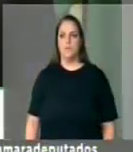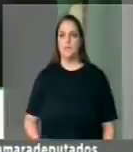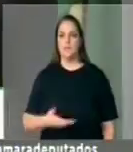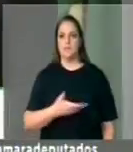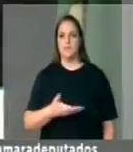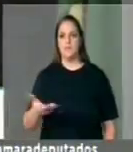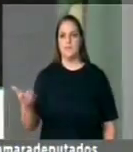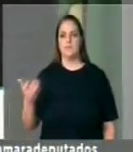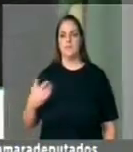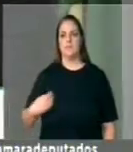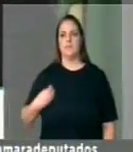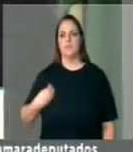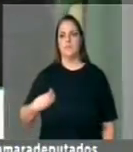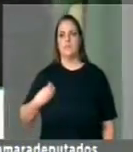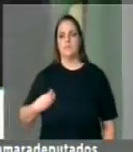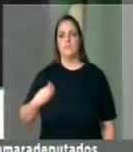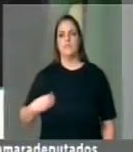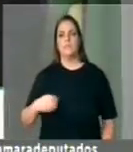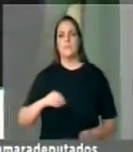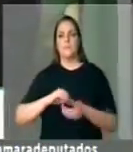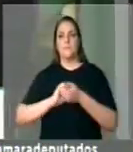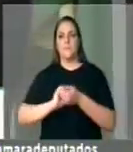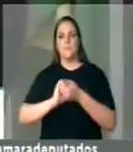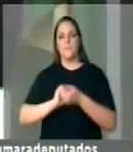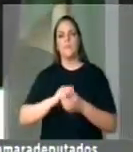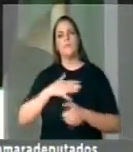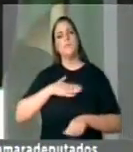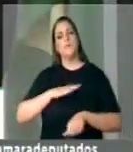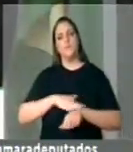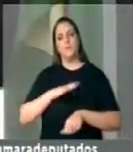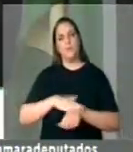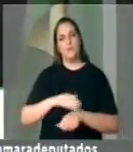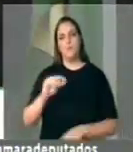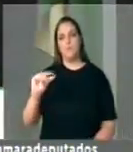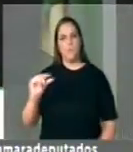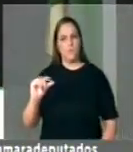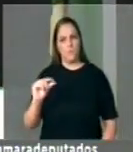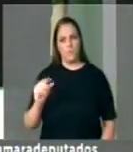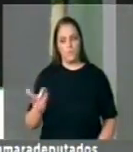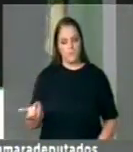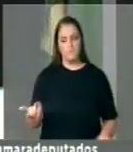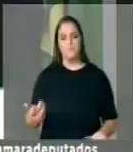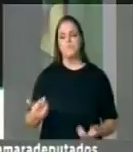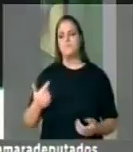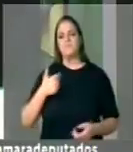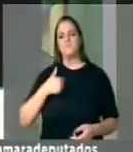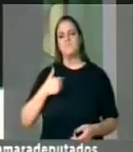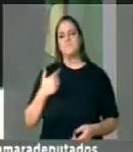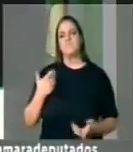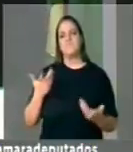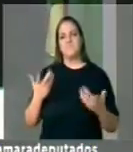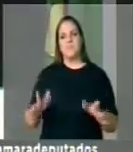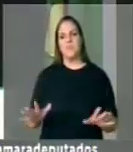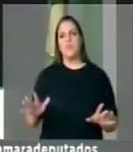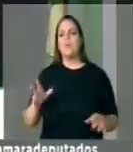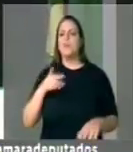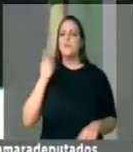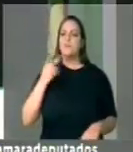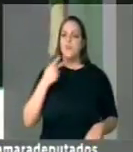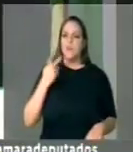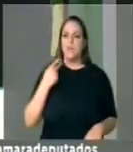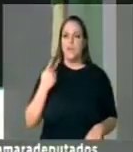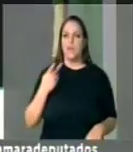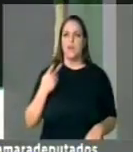Senhoras e senhores deputados, como o meu tempo é curto, eu não vou aqui falar sobre o